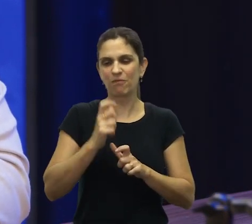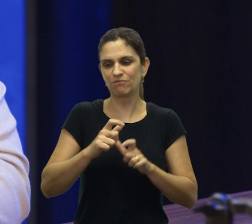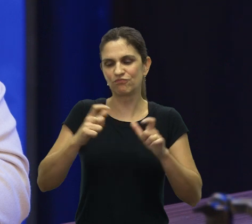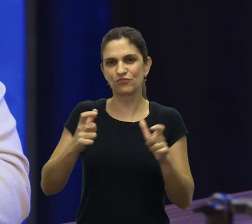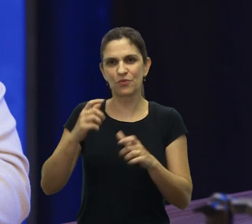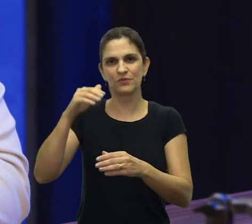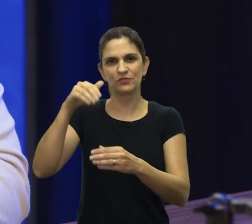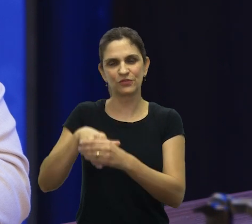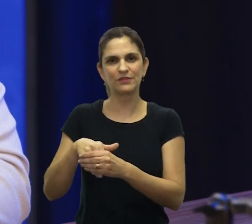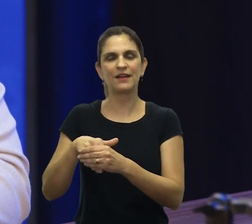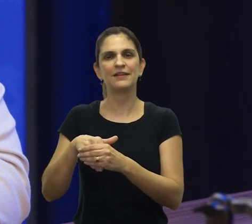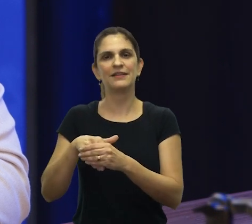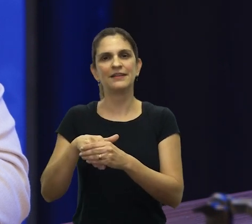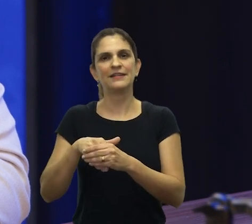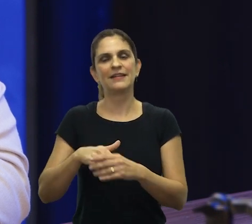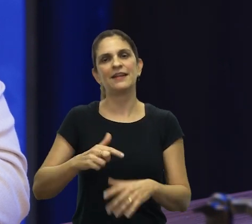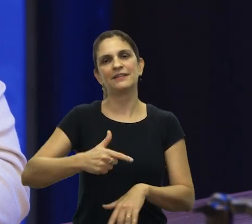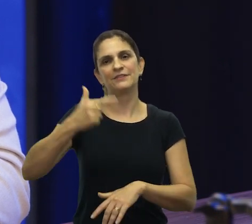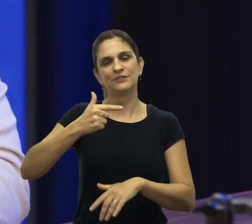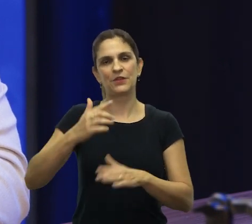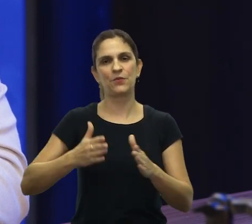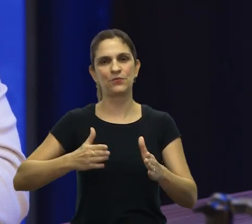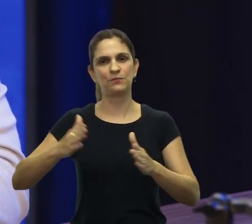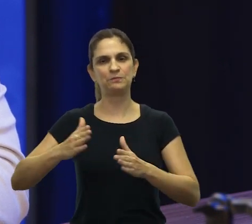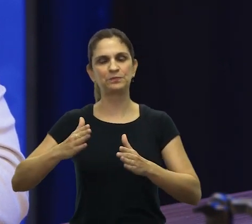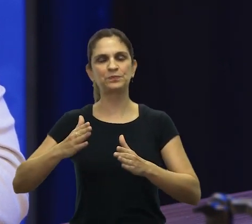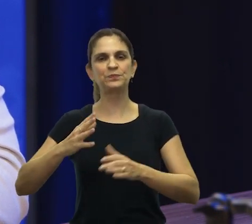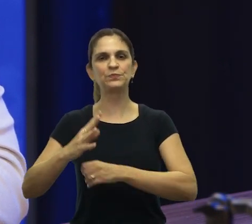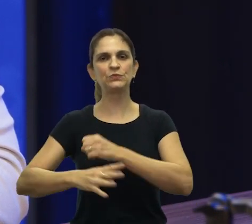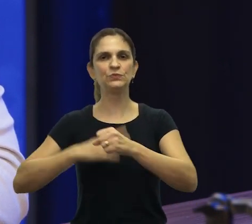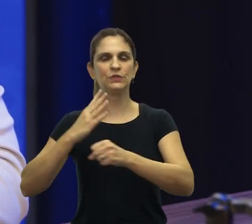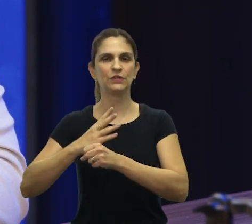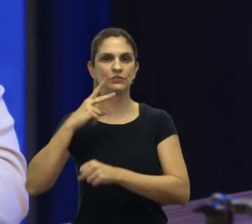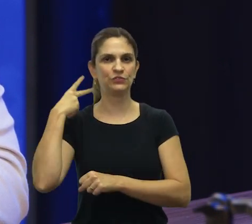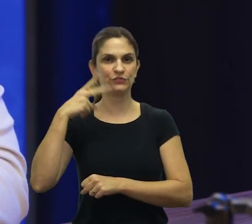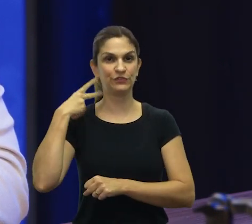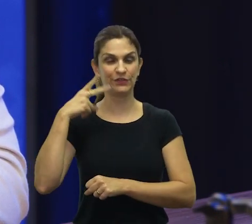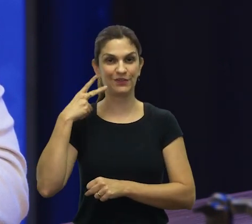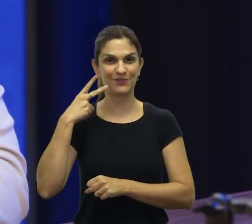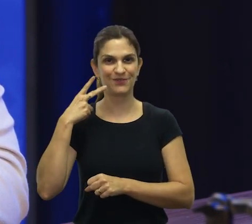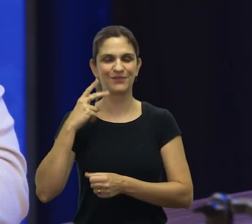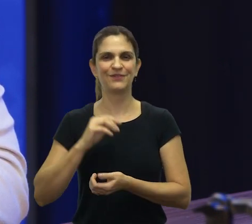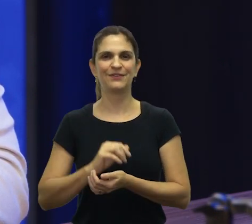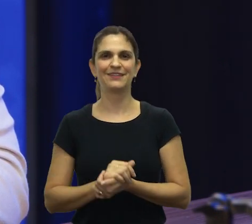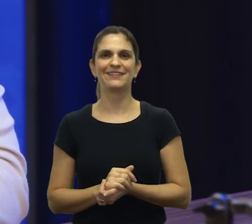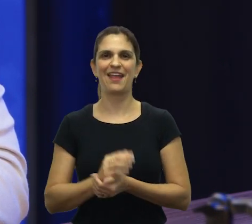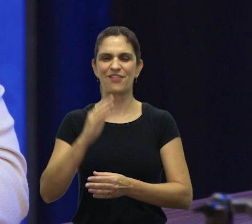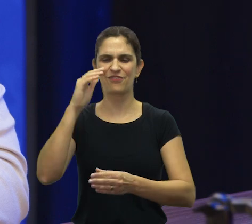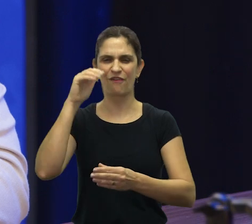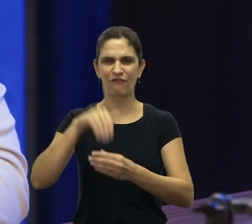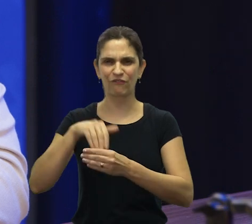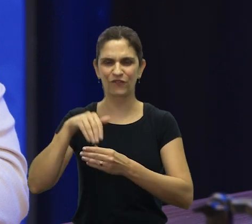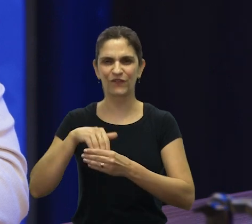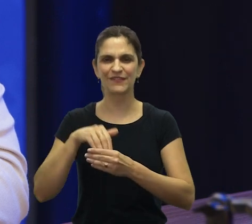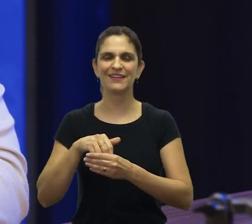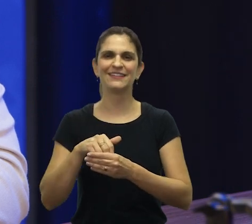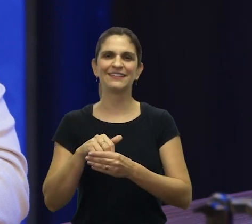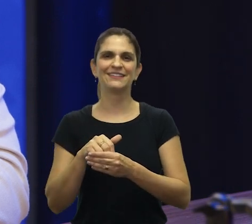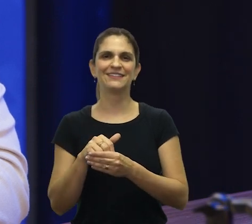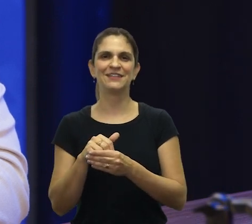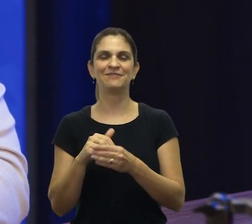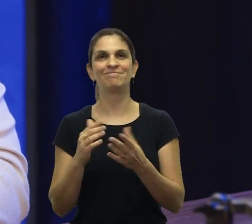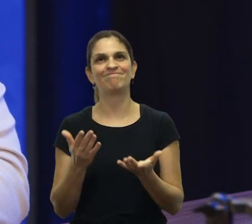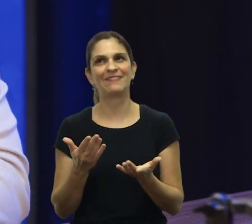aqui na reeleição, que era uma reeleição pouco